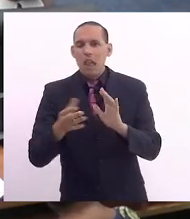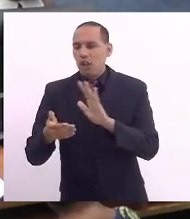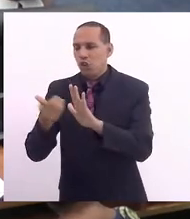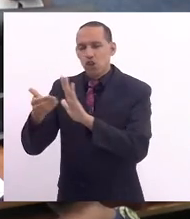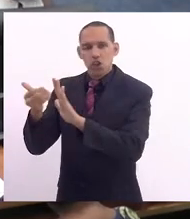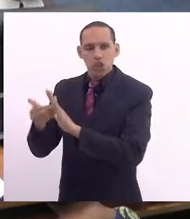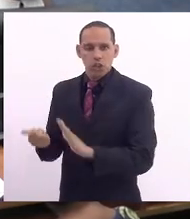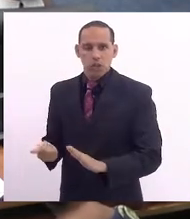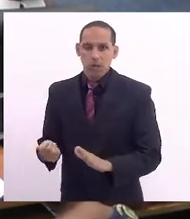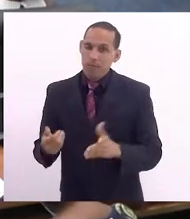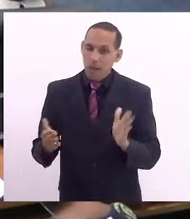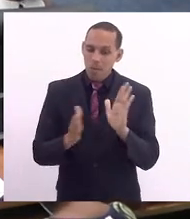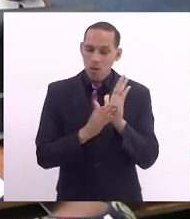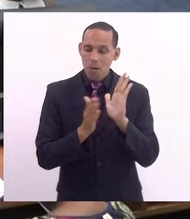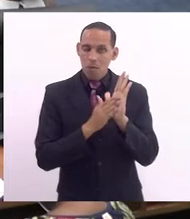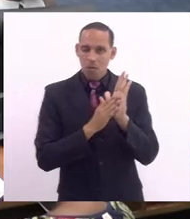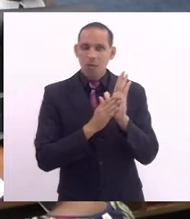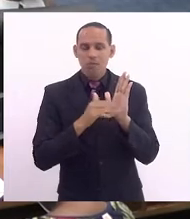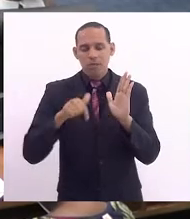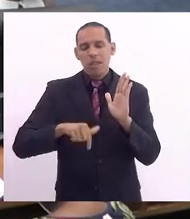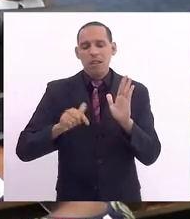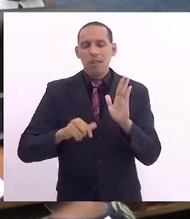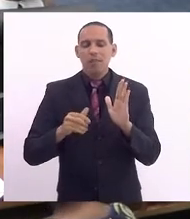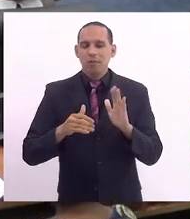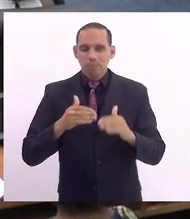proposição aqui que começa a tramitar na casa.